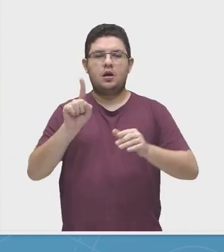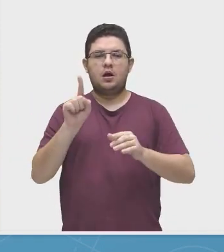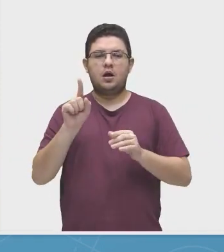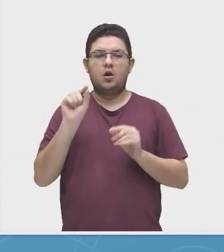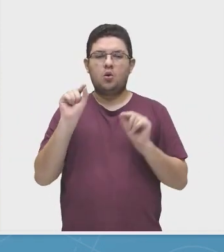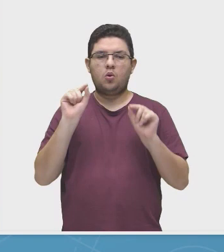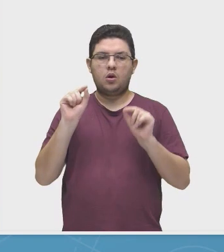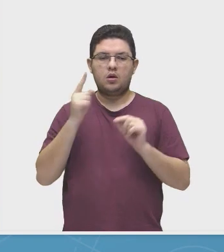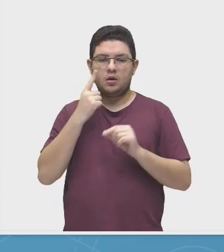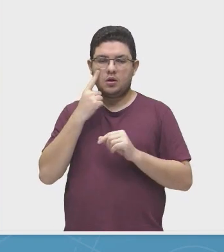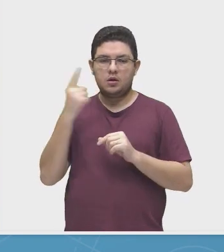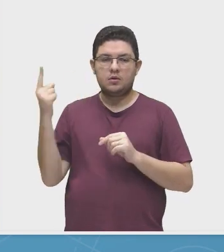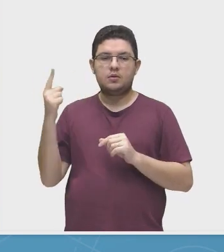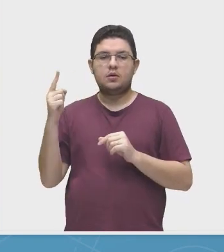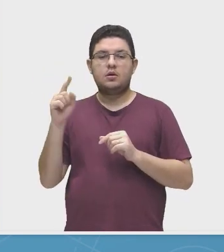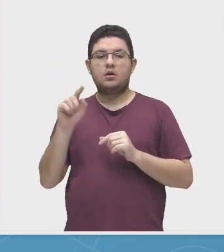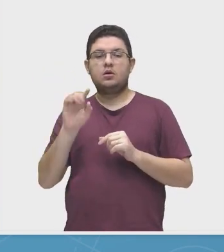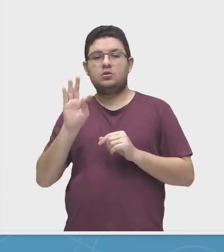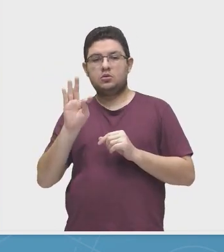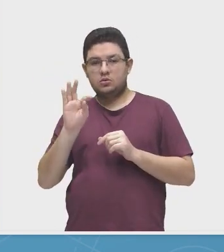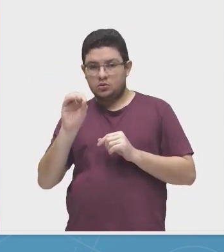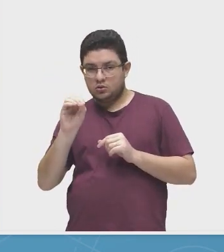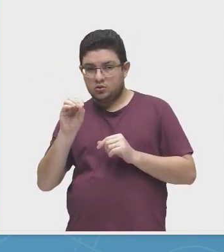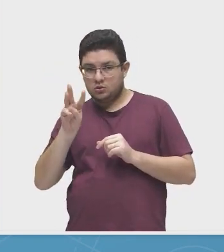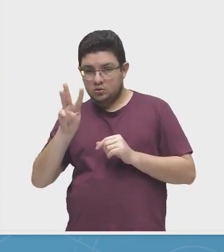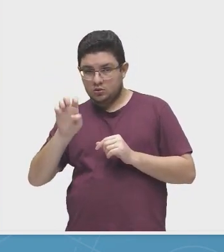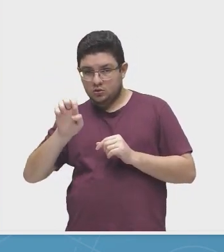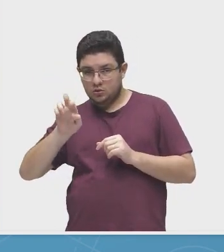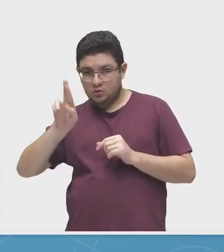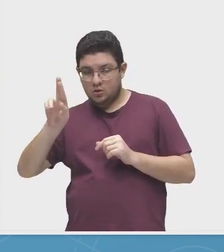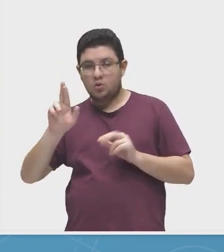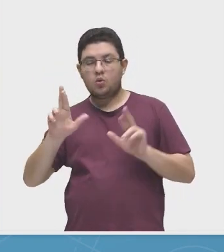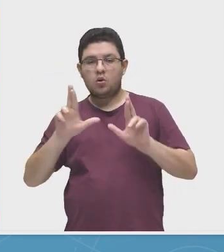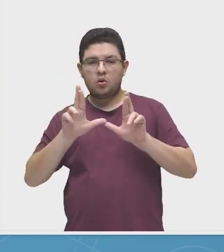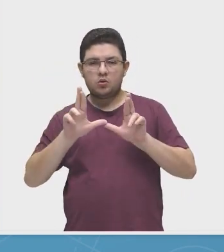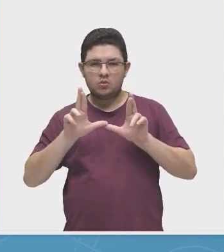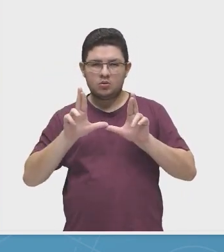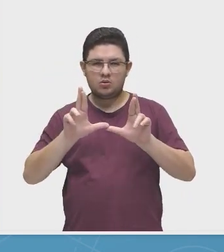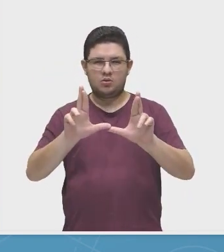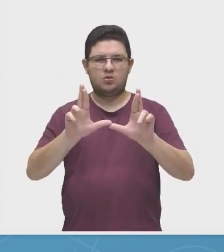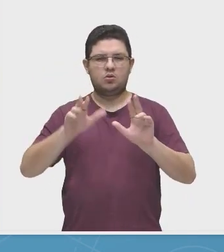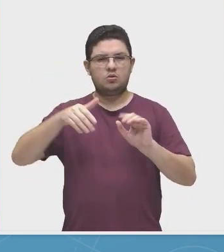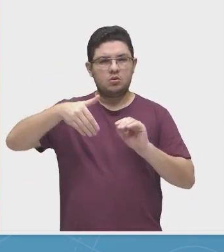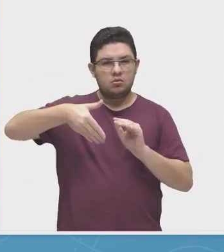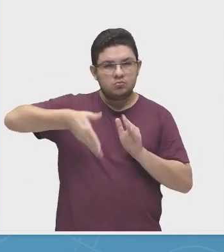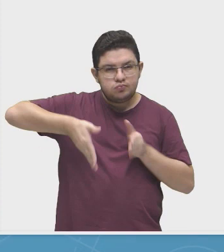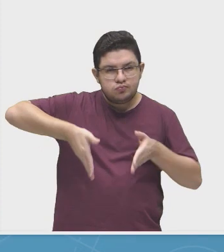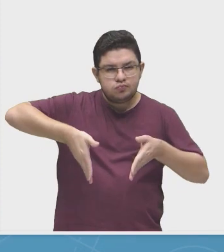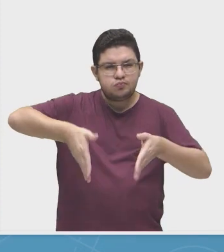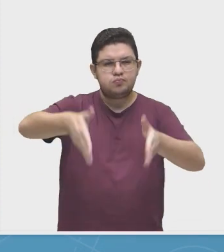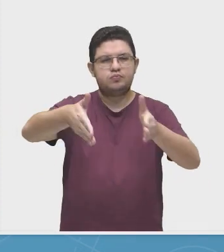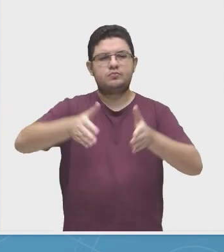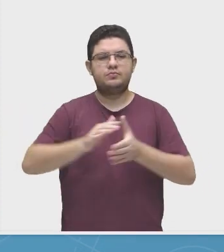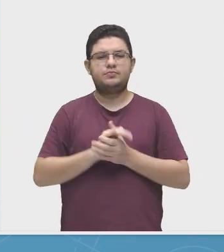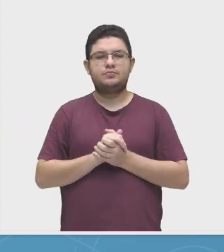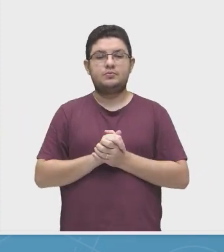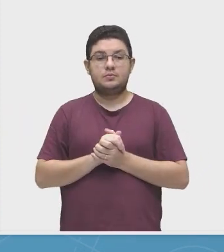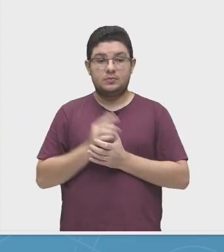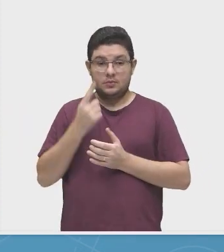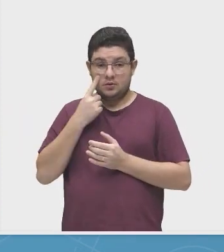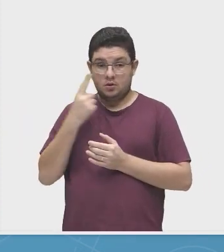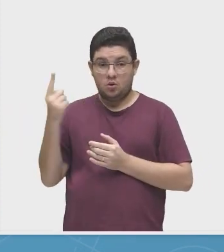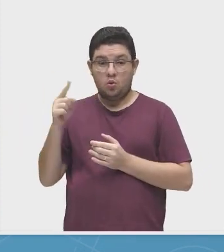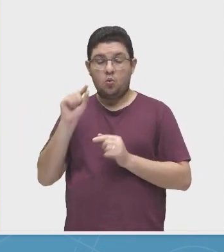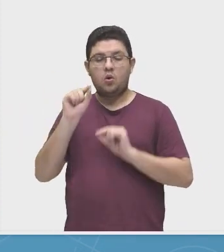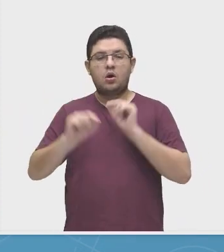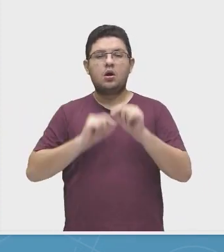outra avenida. Sempre vou utilizar on, então, para rua e avenida. Repare que é um local bem menor se comparado com in. Lembra